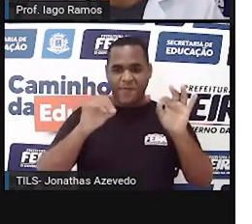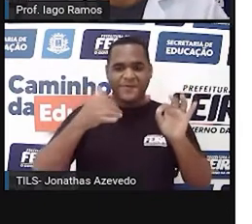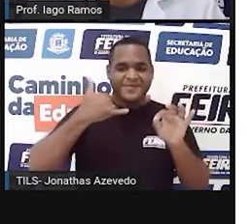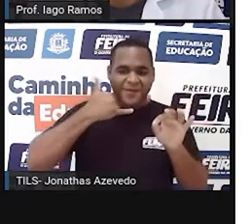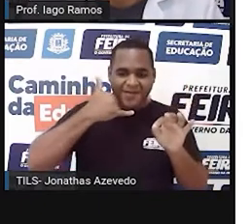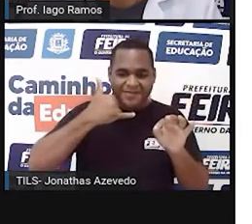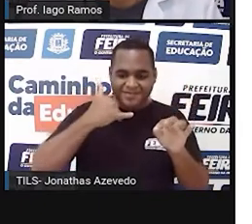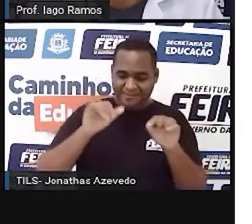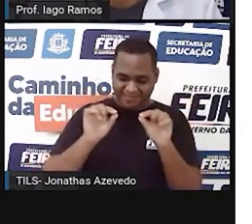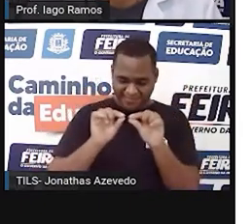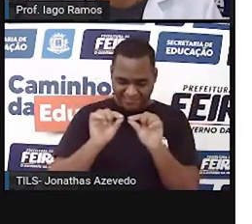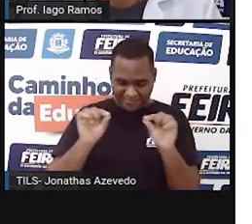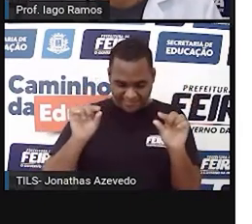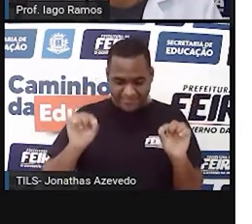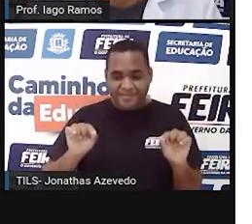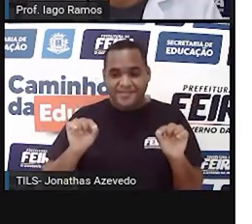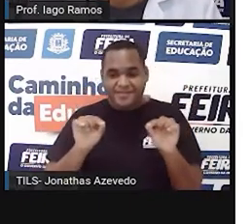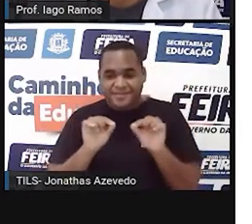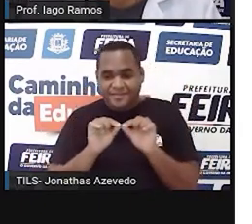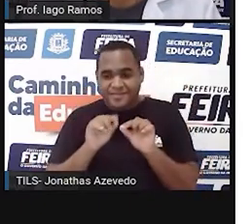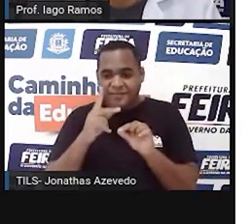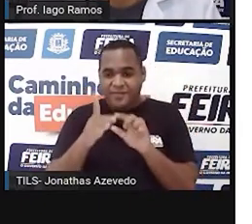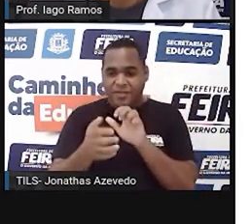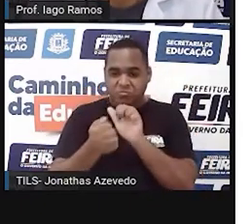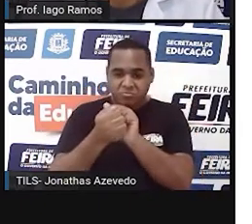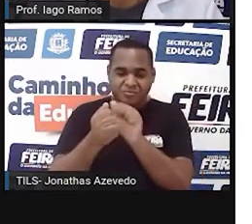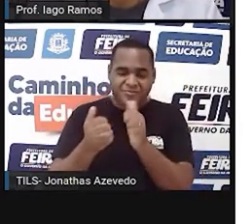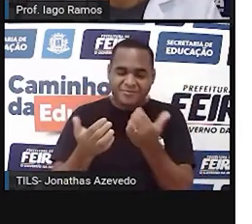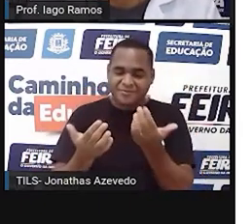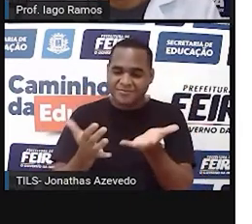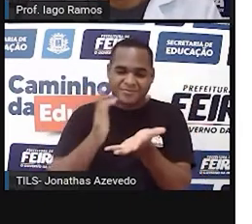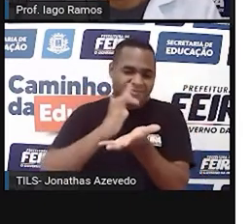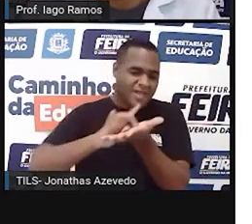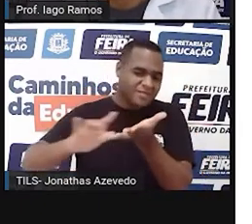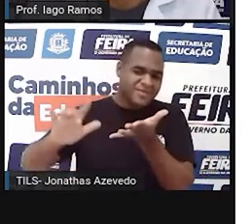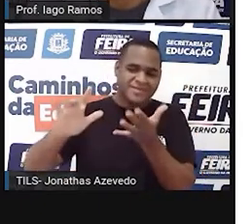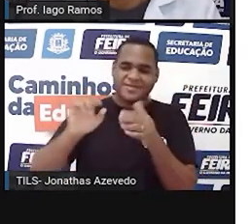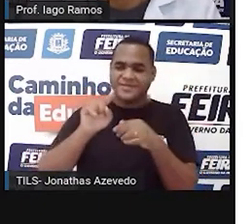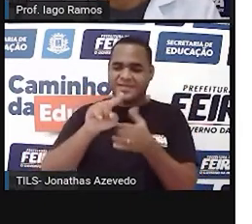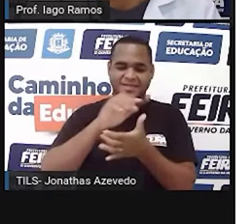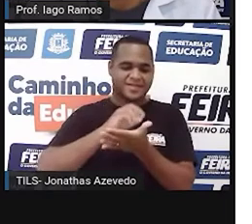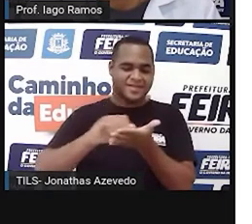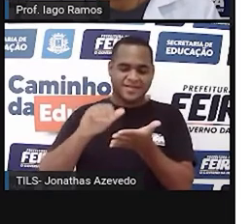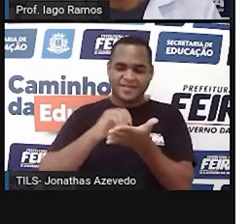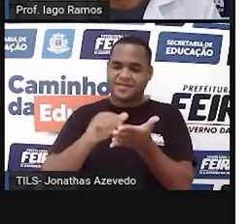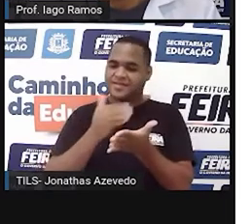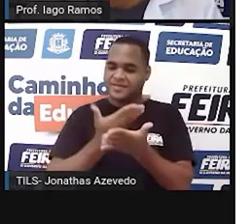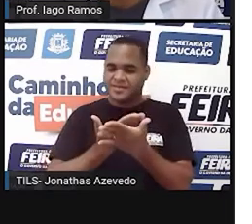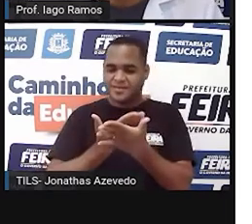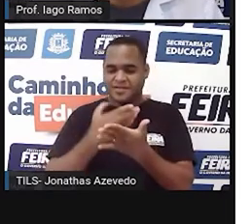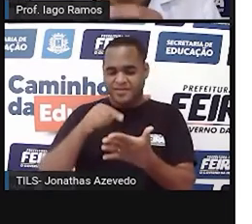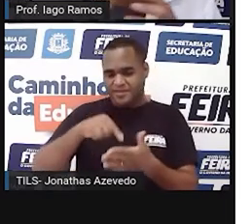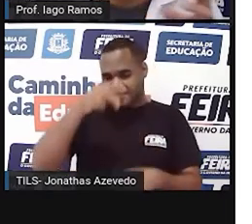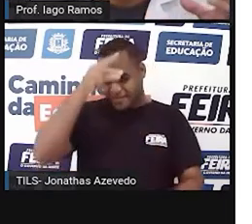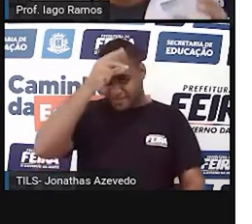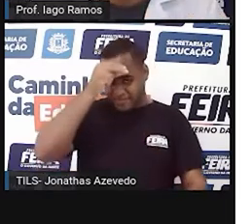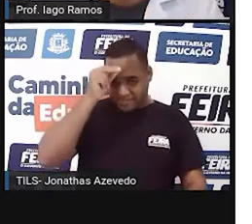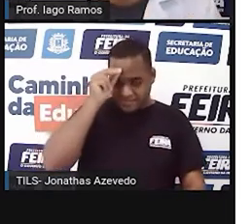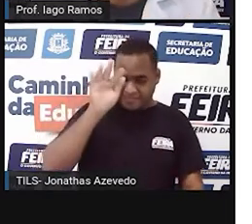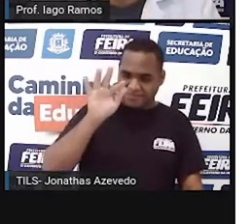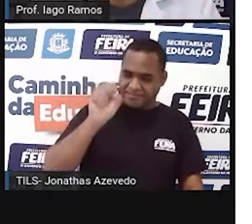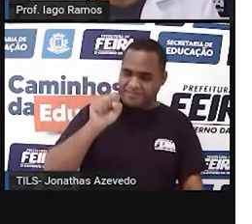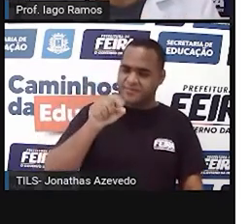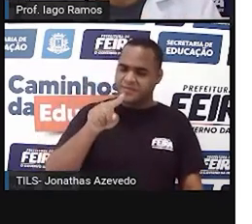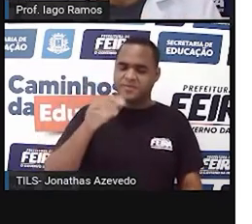celular. Caso você esteja acompanhando as aulas pelo canal do YouTube da Secretaria de Educação de Feira de Santana, o próprio celular